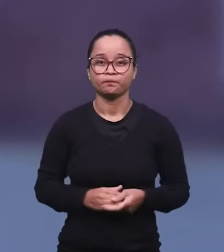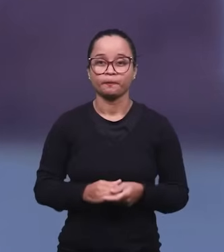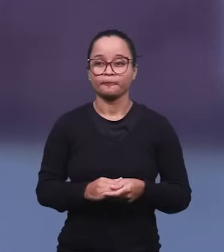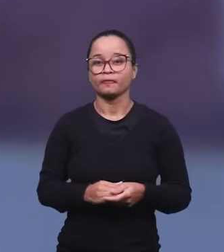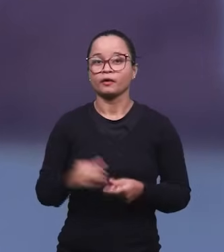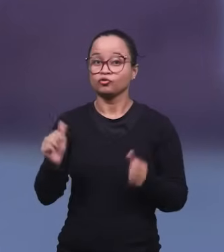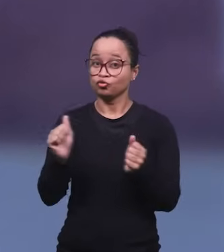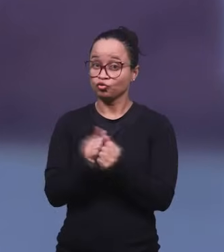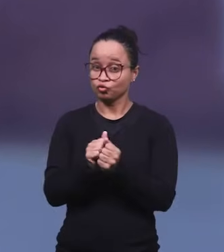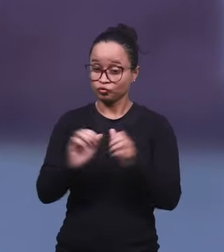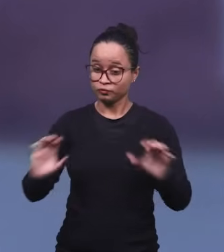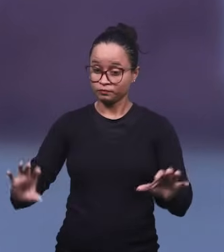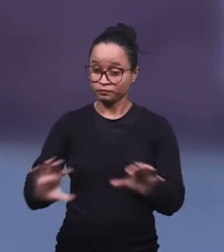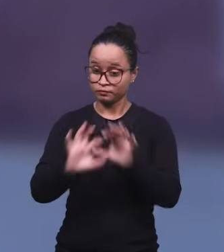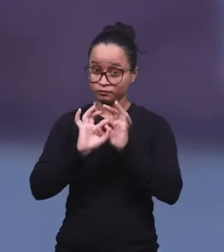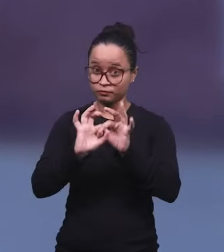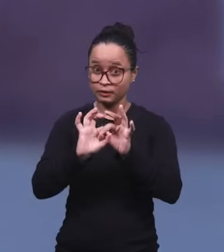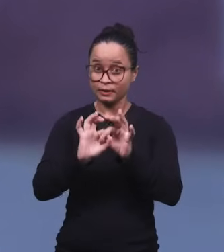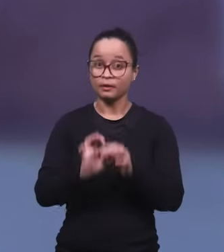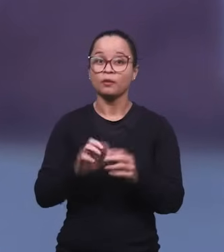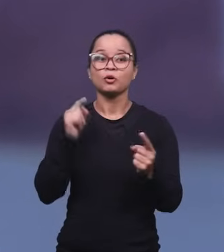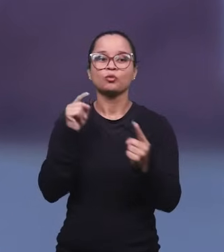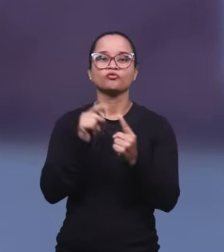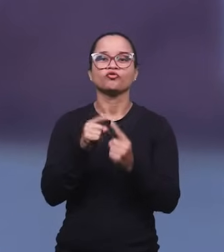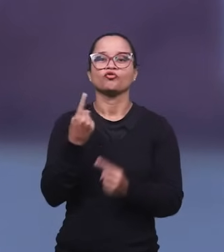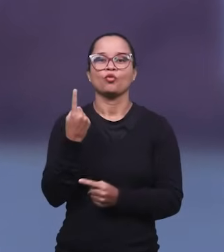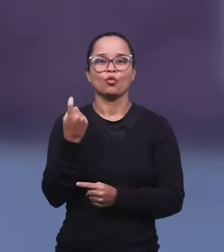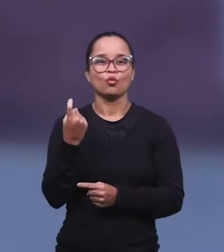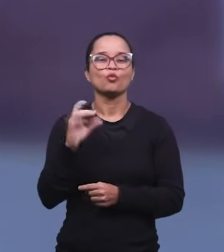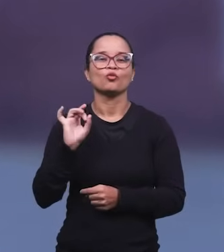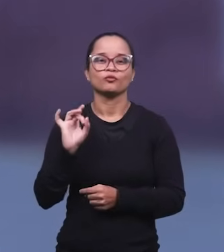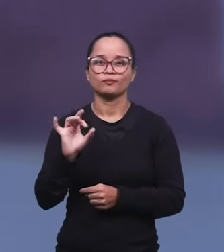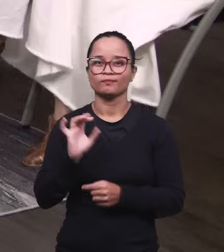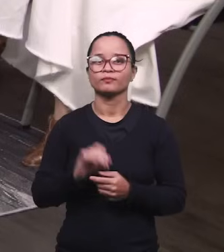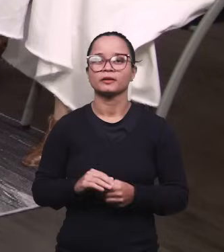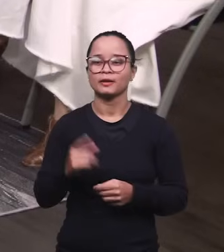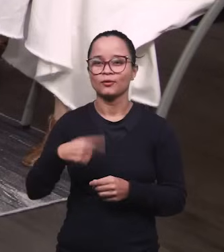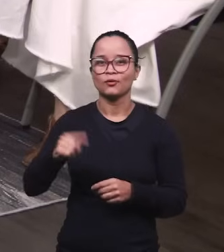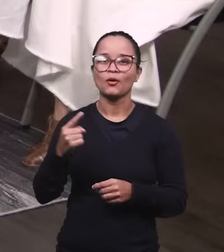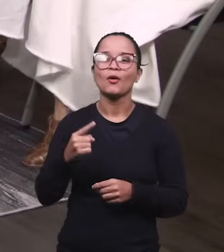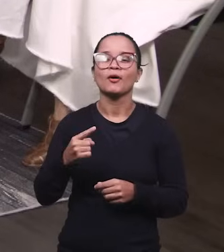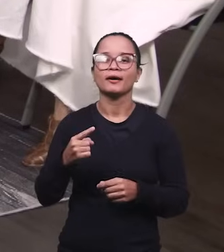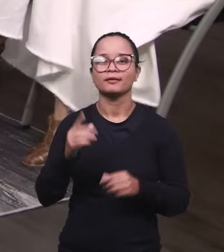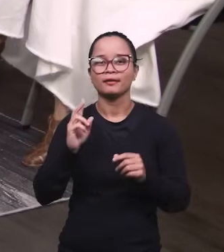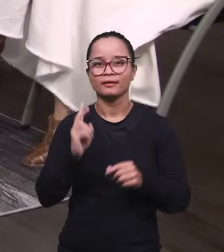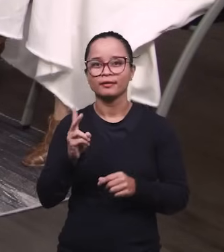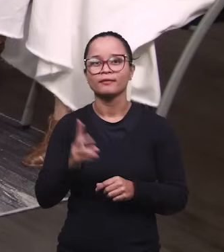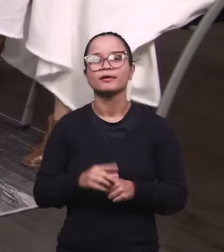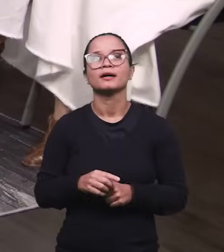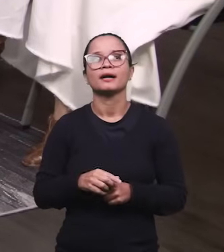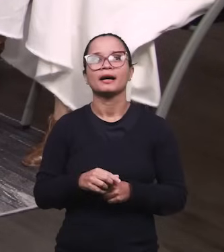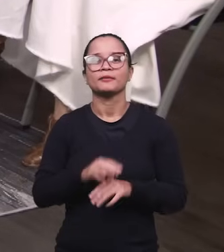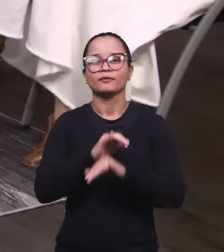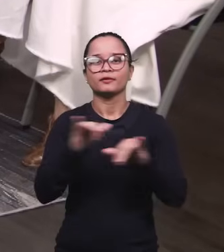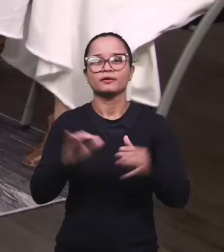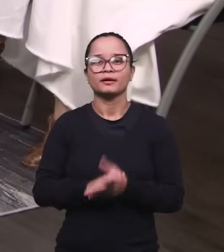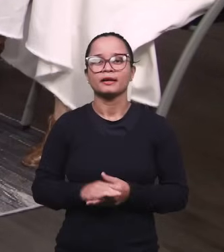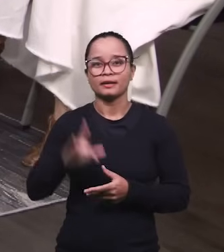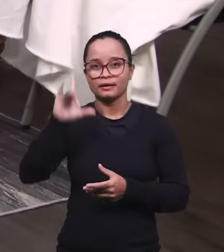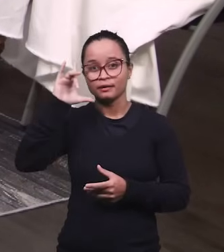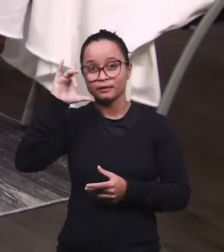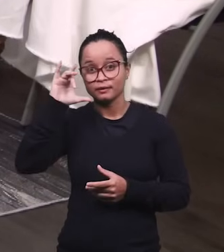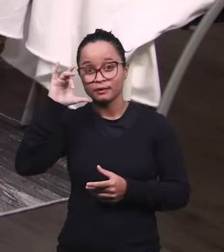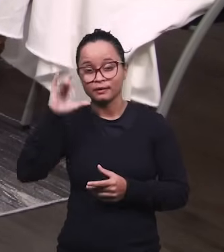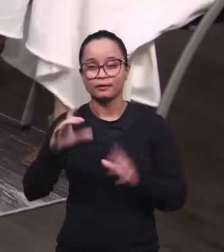essa unidade, né? Nós estamos todos buscando o mesmo objetivo, né? Nós costumamos dizer que lá no Instagram do grupo, isso